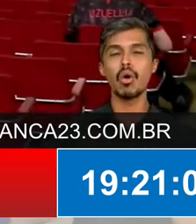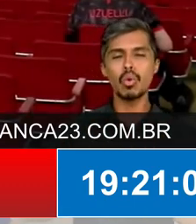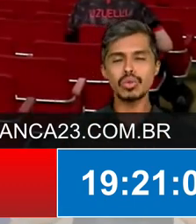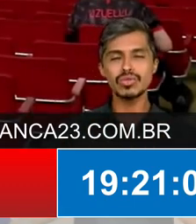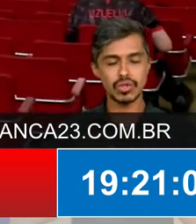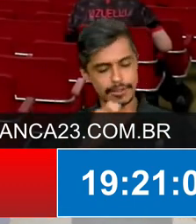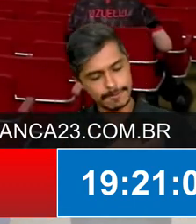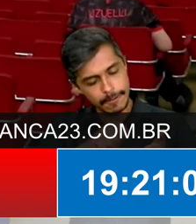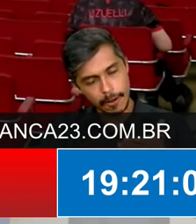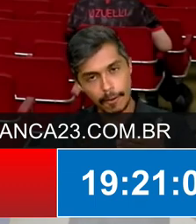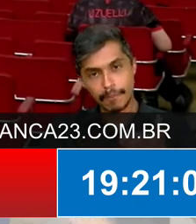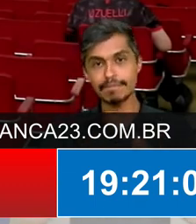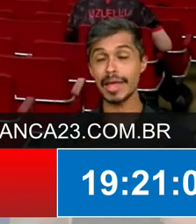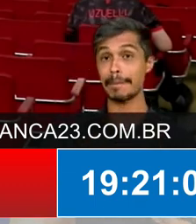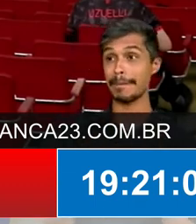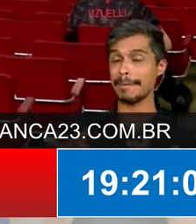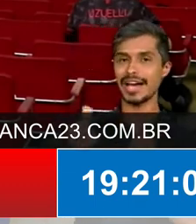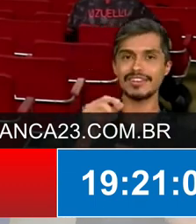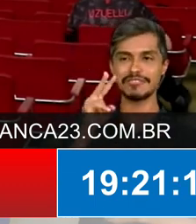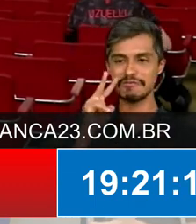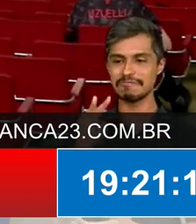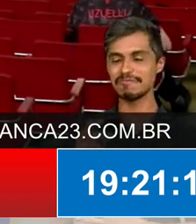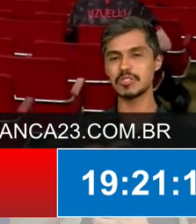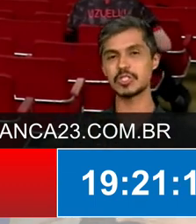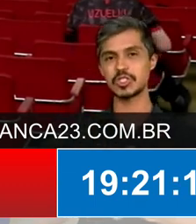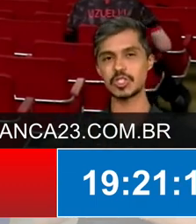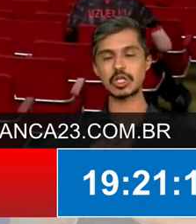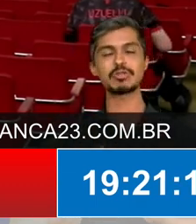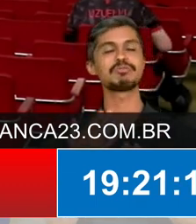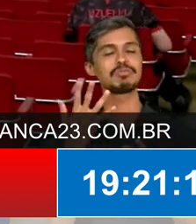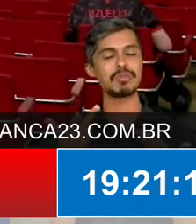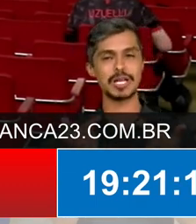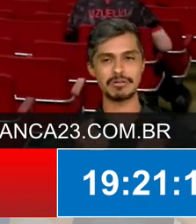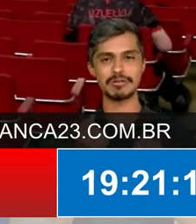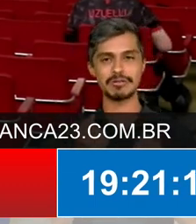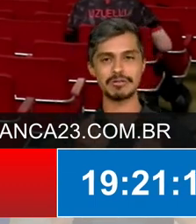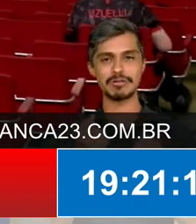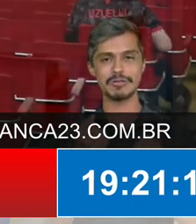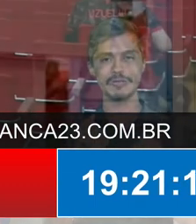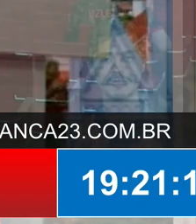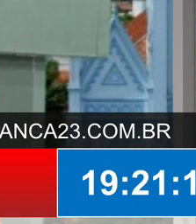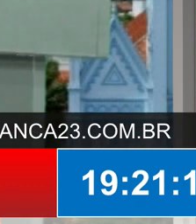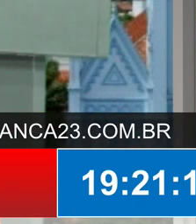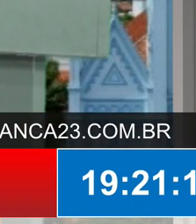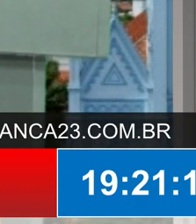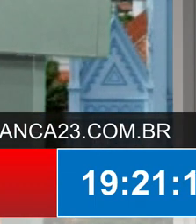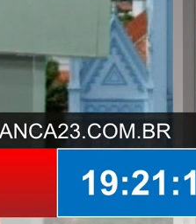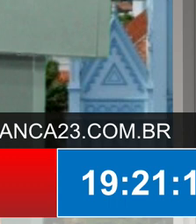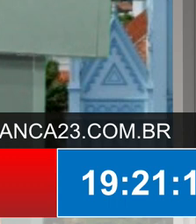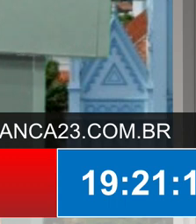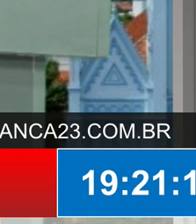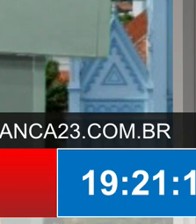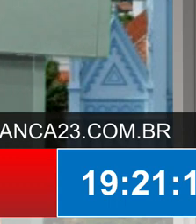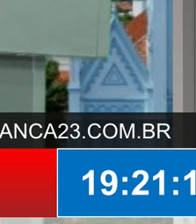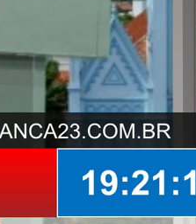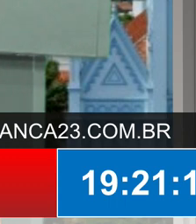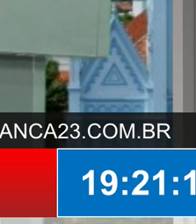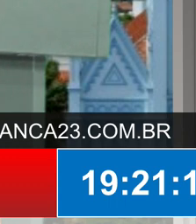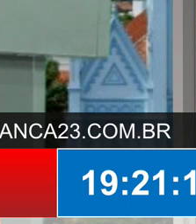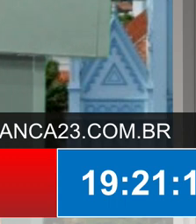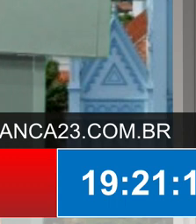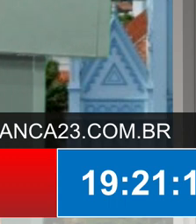roteiro é algo fabuloso e é mais uma forma de aprendizado para esses estudantes muito bacana